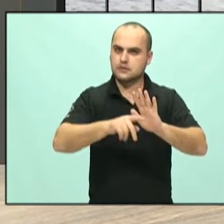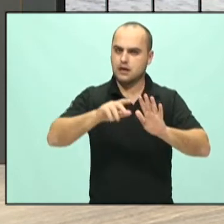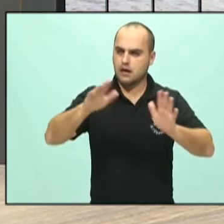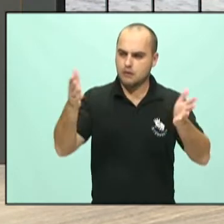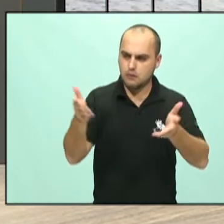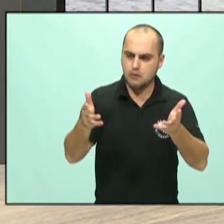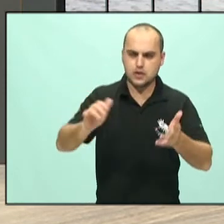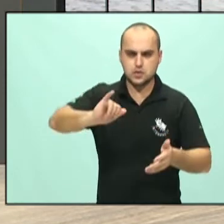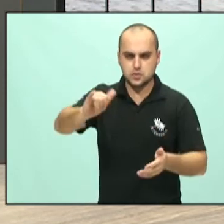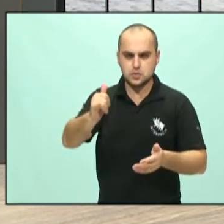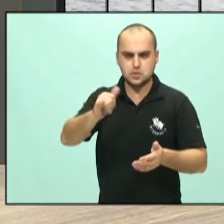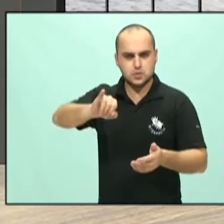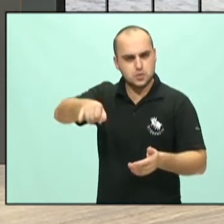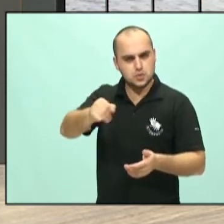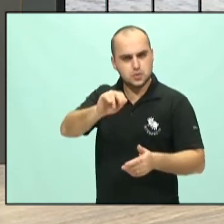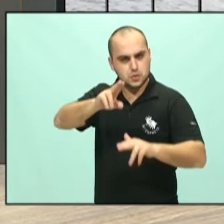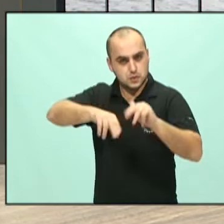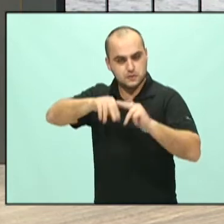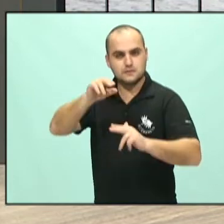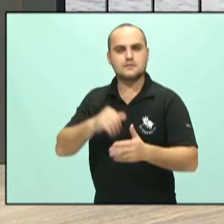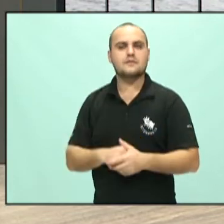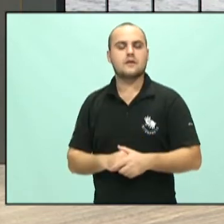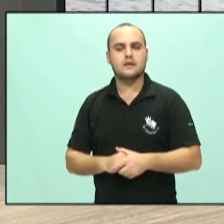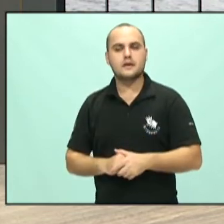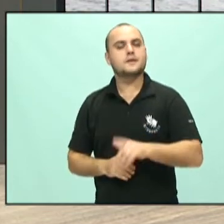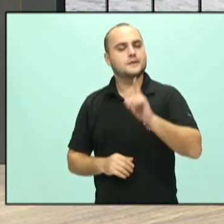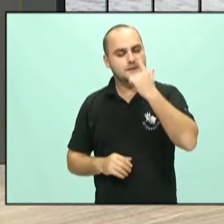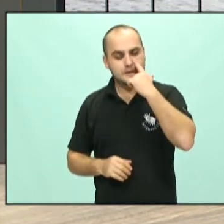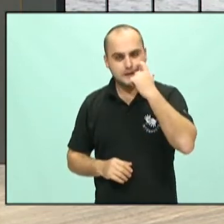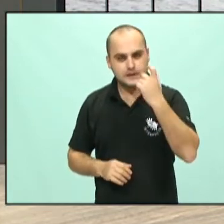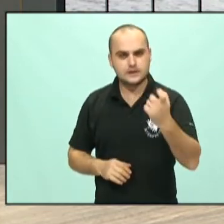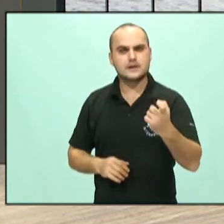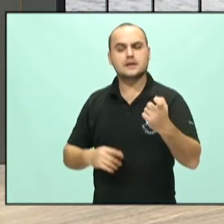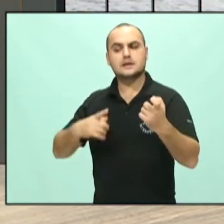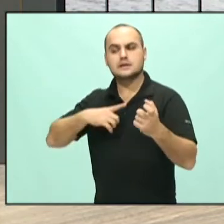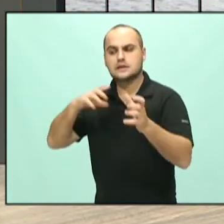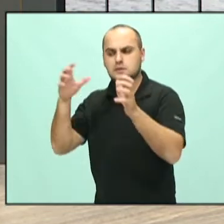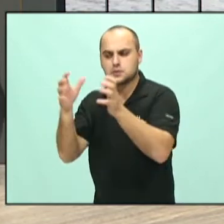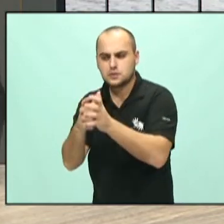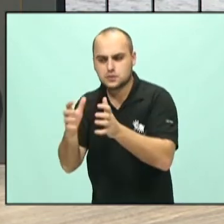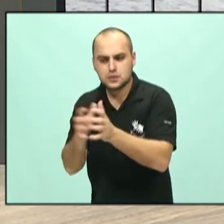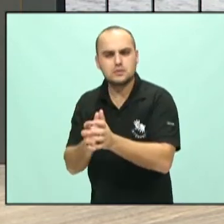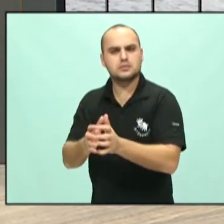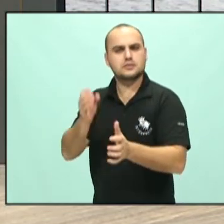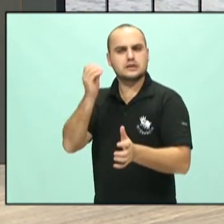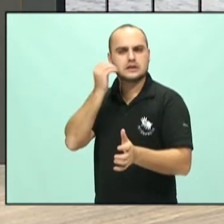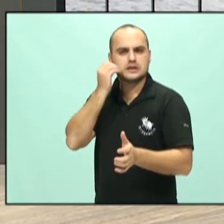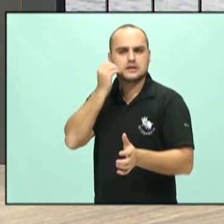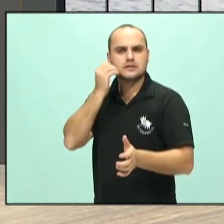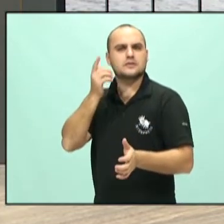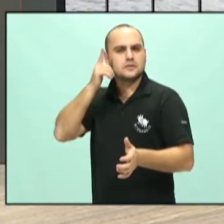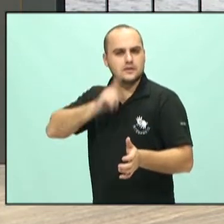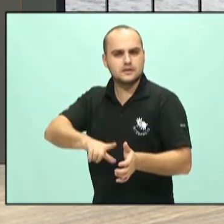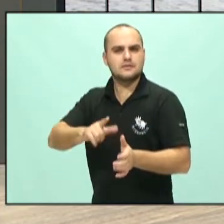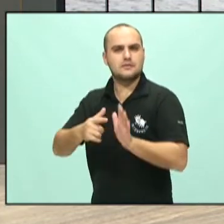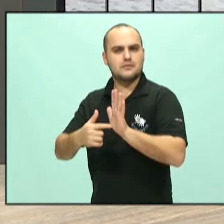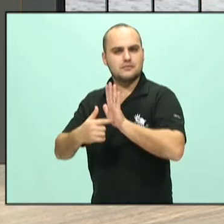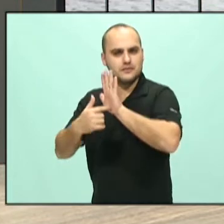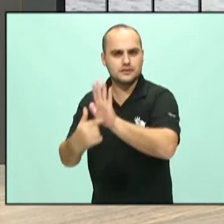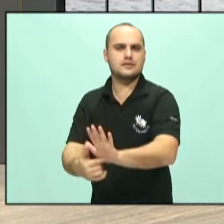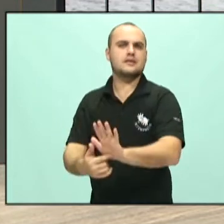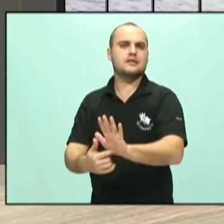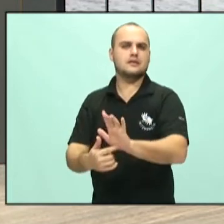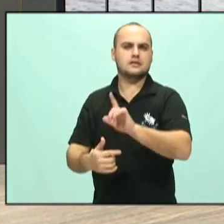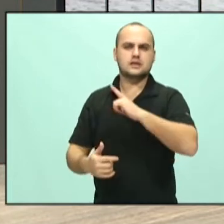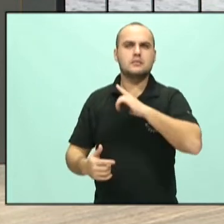agora, no final de junho. Então, foi bem interessante, né? A gente foi atrás de equipe, a gente conseguiu montar uma equipe de aproximadamente